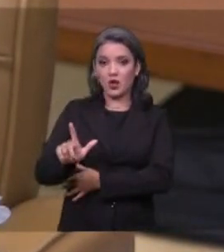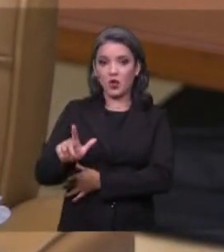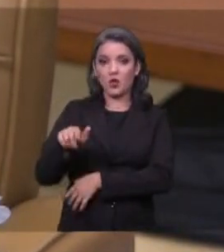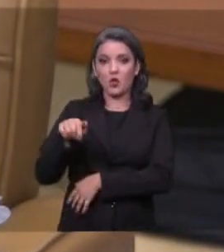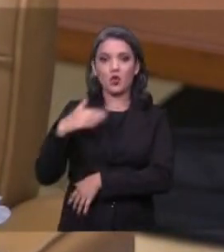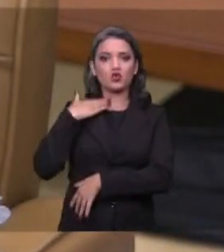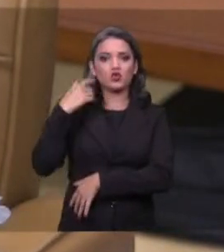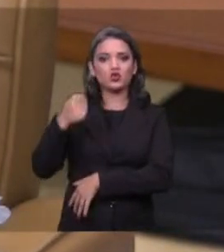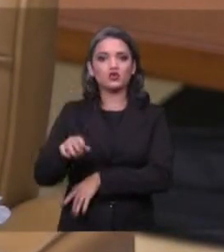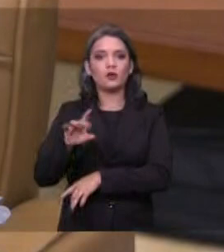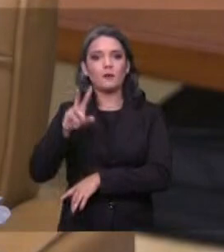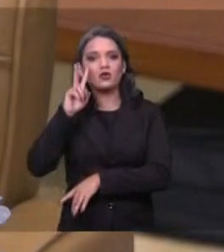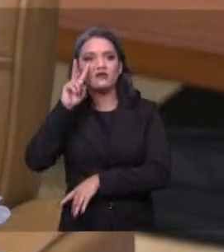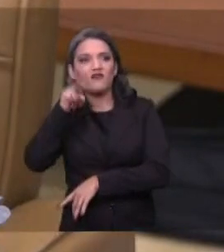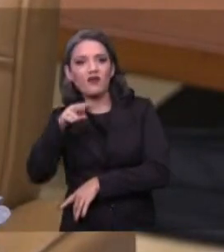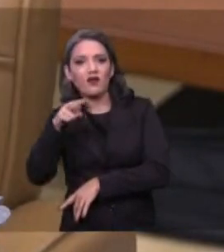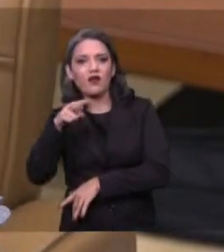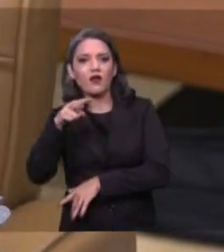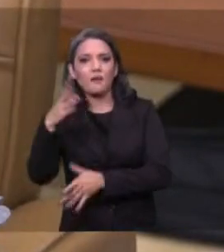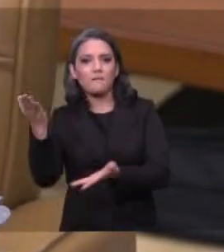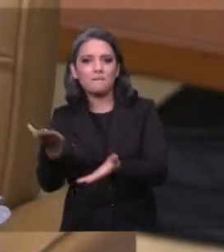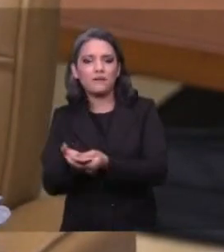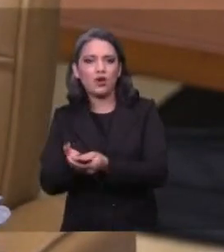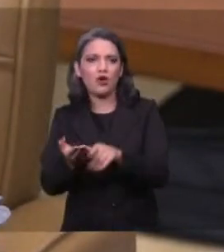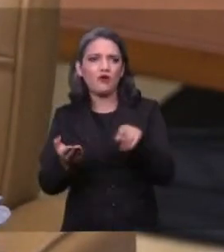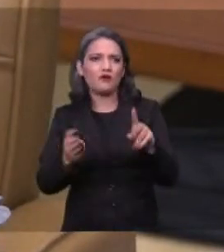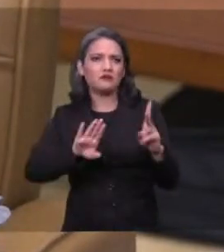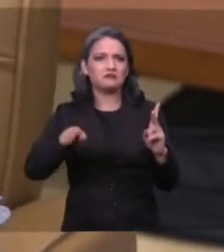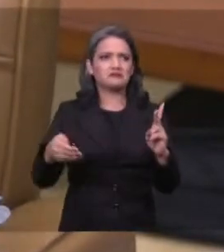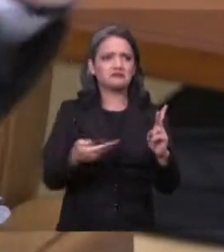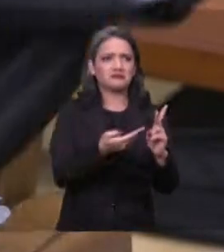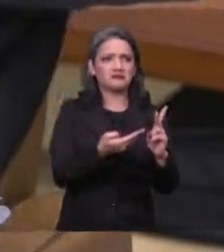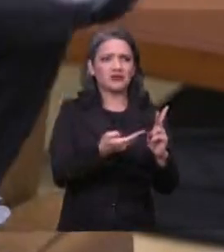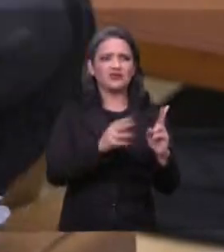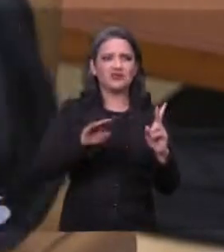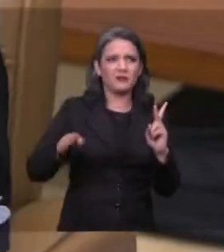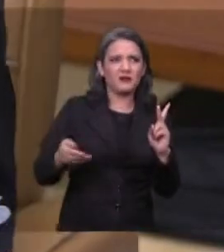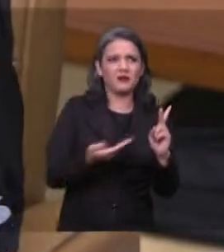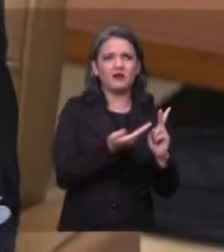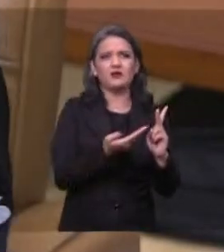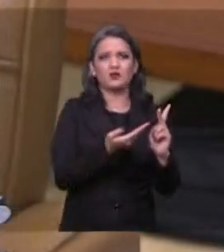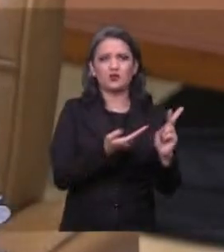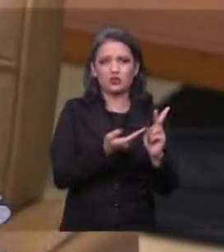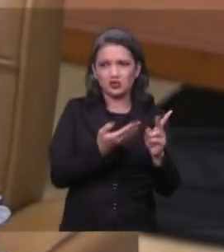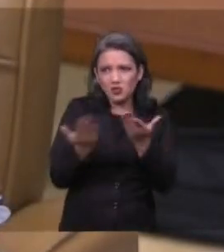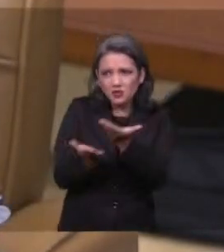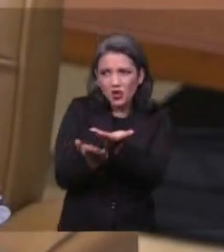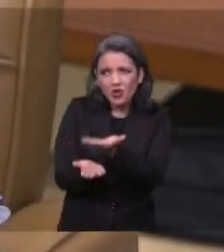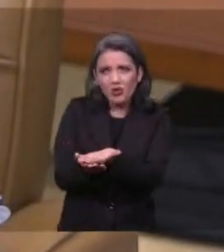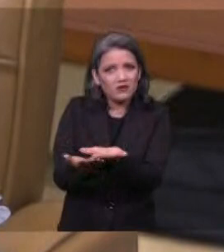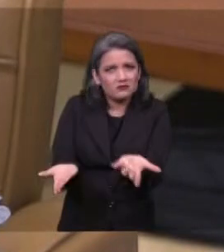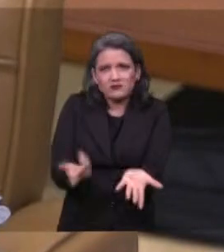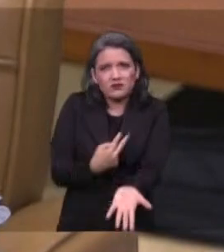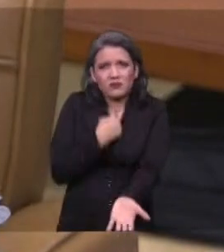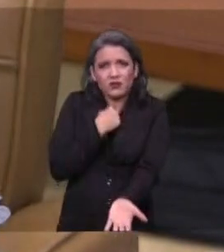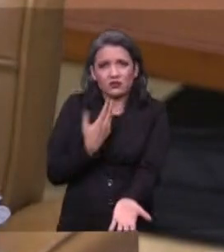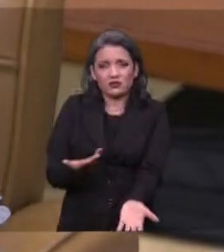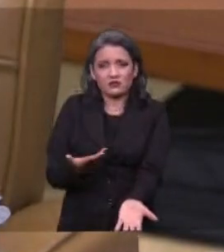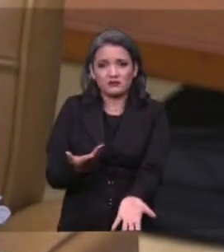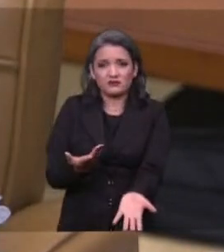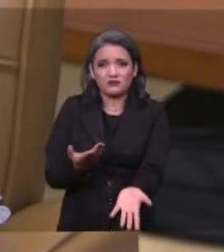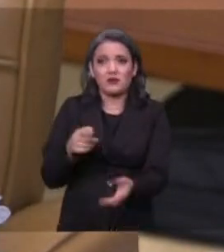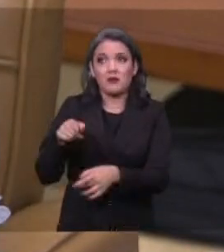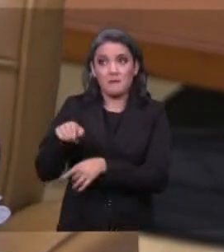as provas que as partes juntaram. Não é possível isso. A livre convicção do juiz